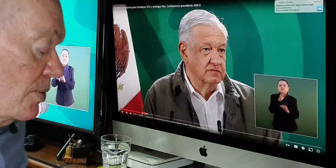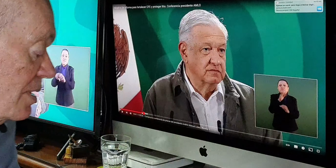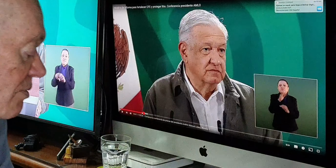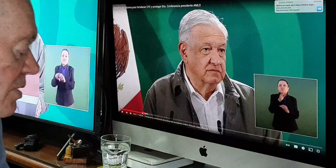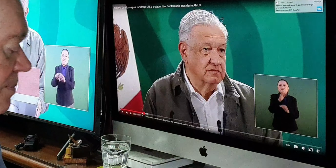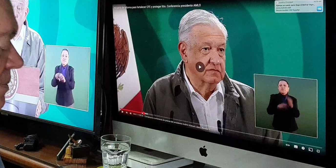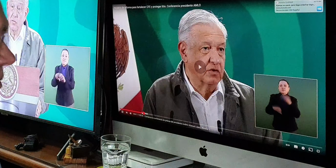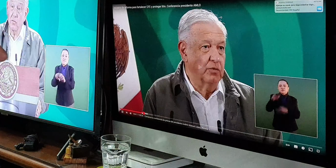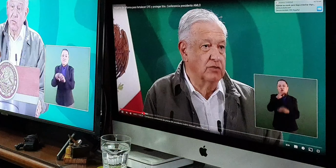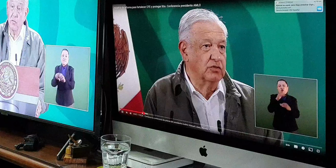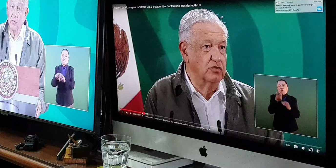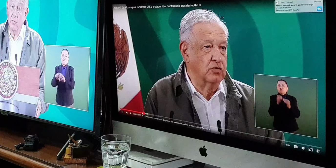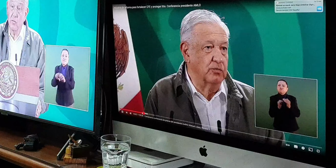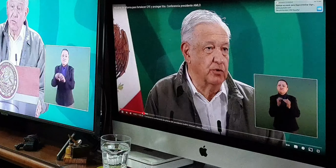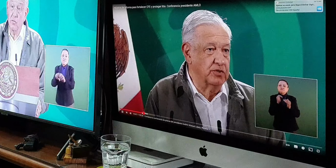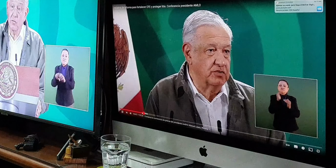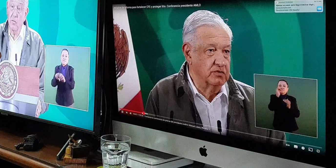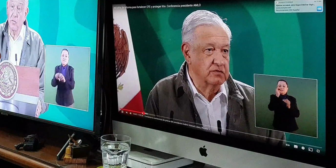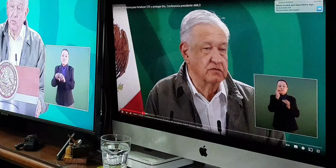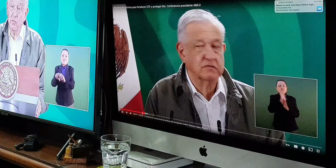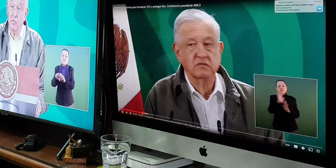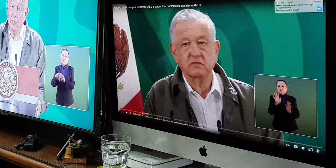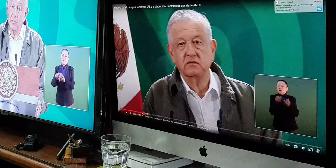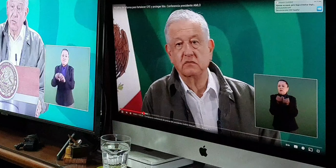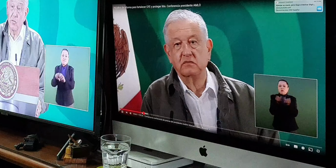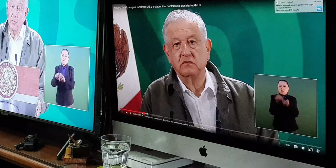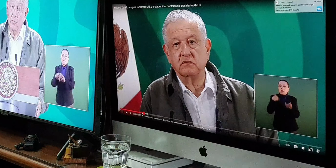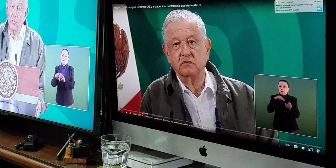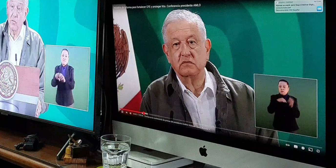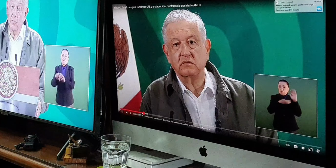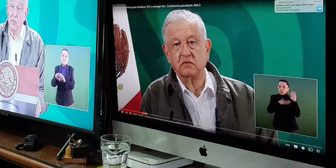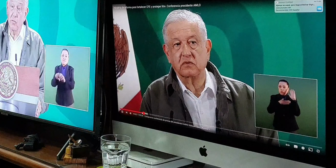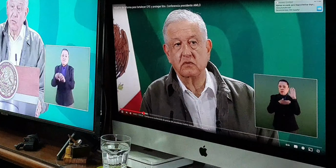inflação, inclusive. Como es nuestro compromiso,